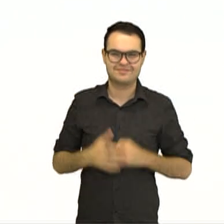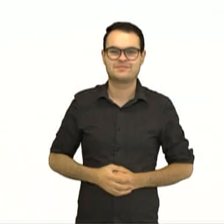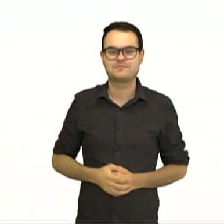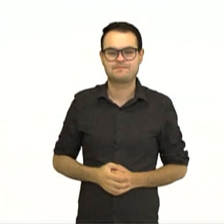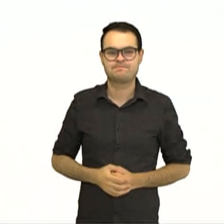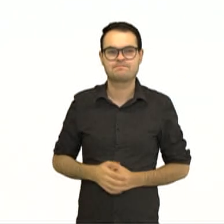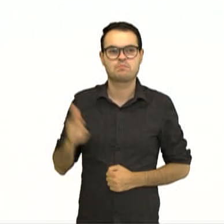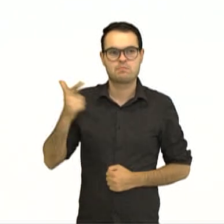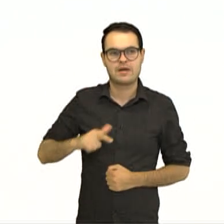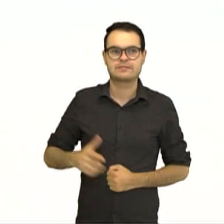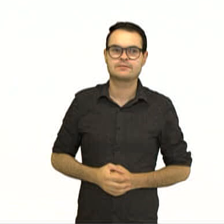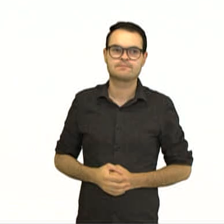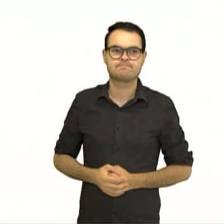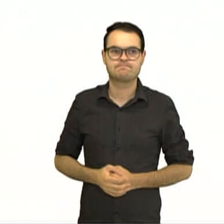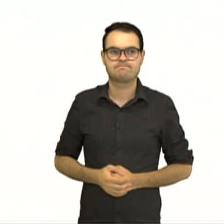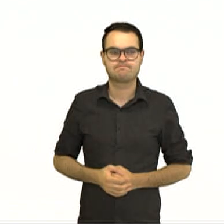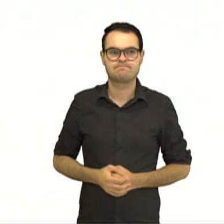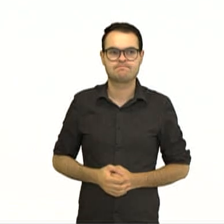Que mais?